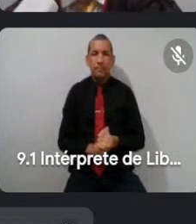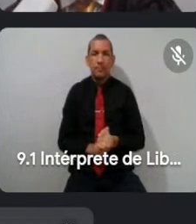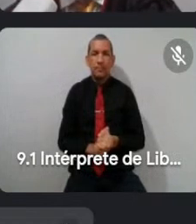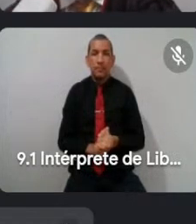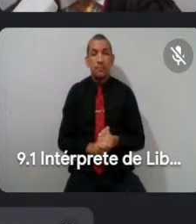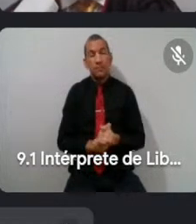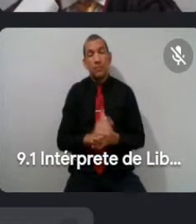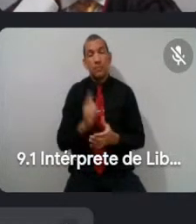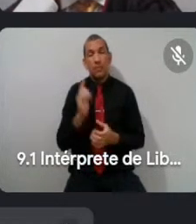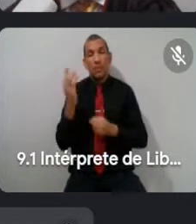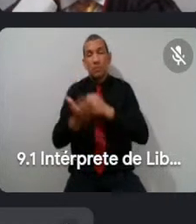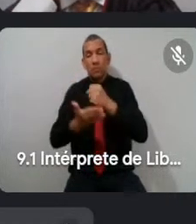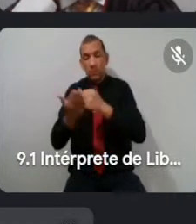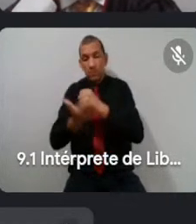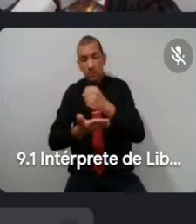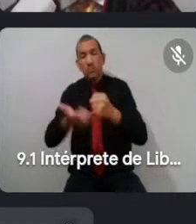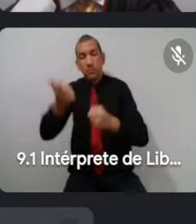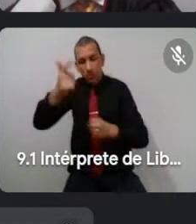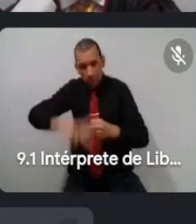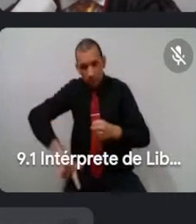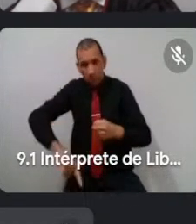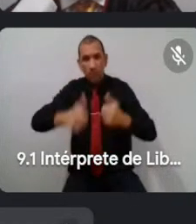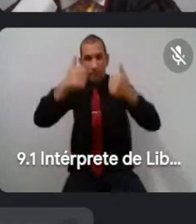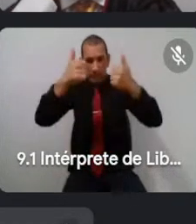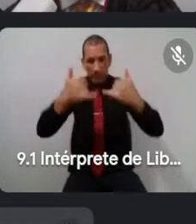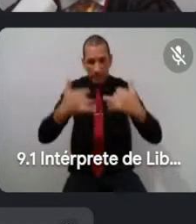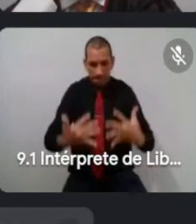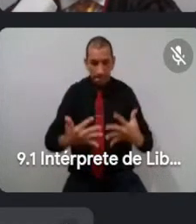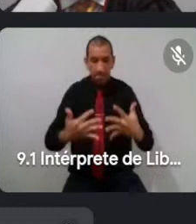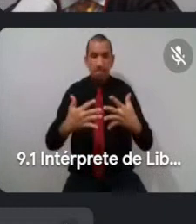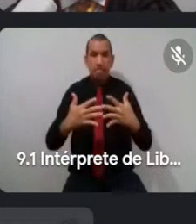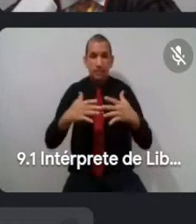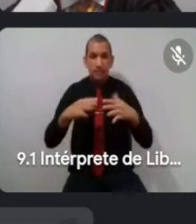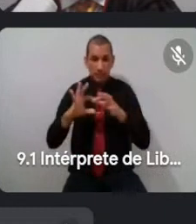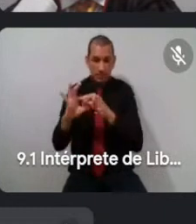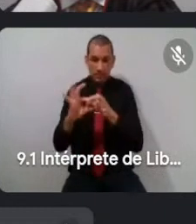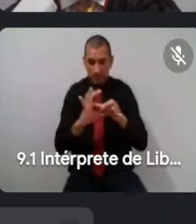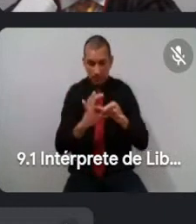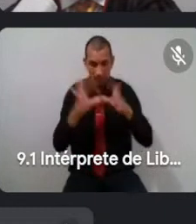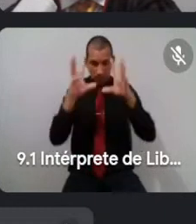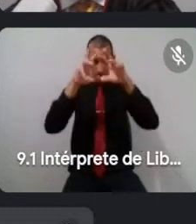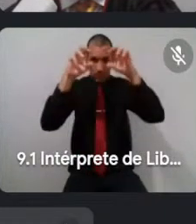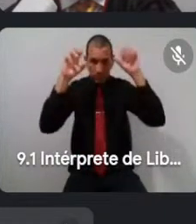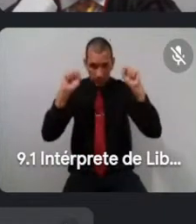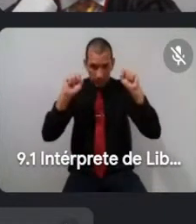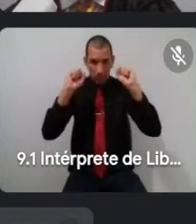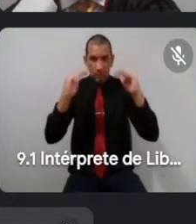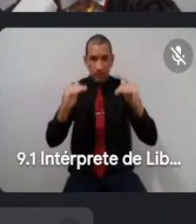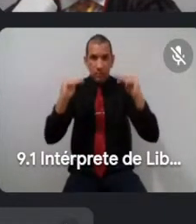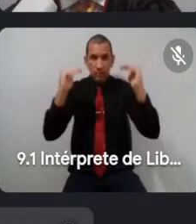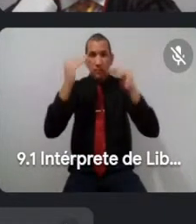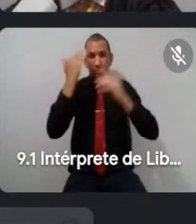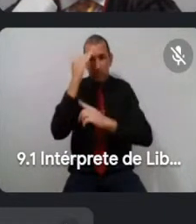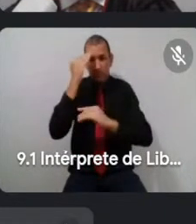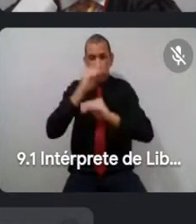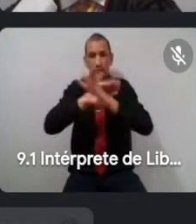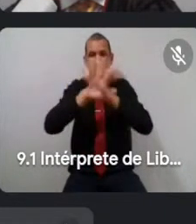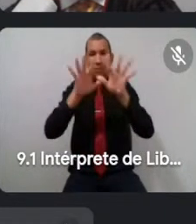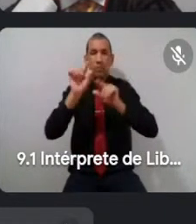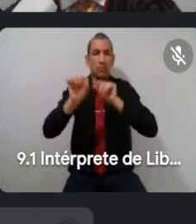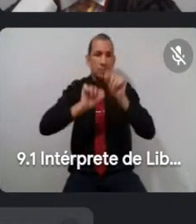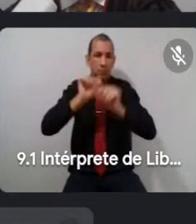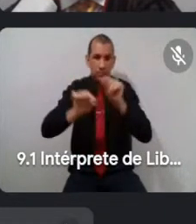o outro fundamento que deve ser rebatido também já superado e firmado entendimento pelo Tribunal Superior Eleitoral é o de que